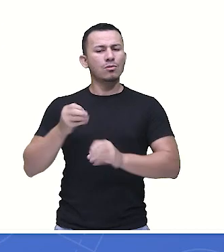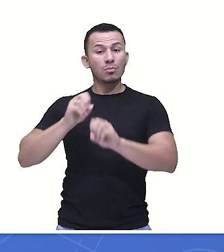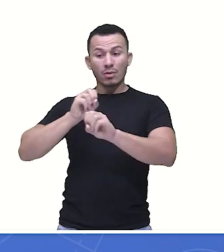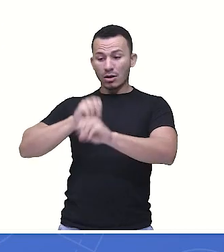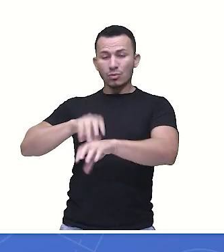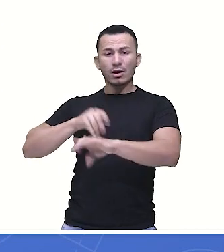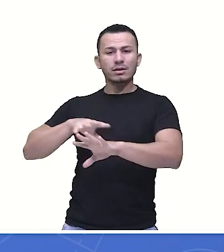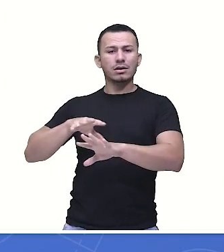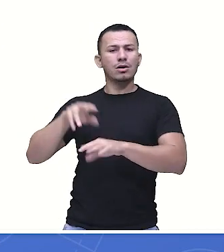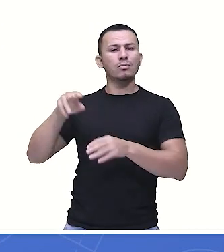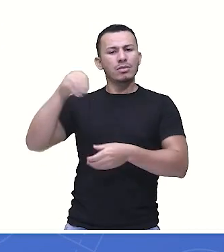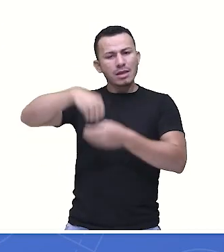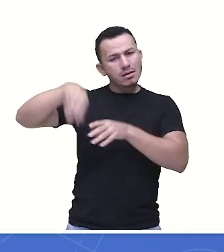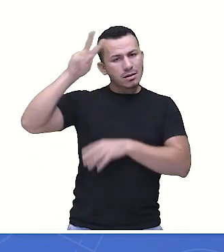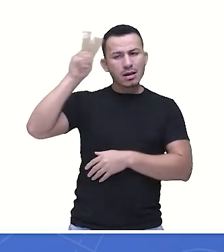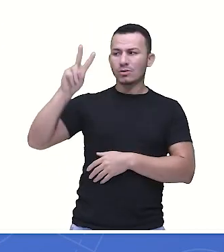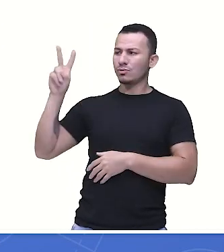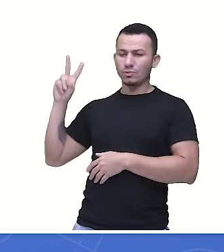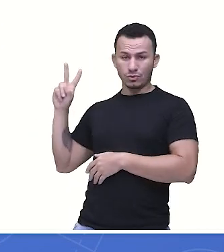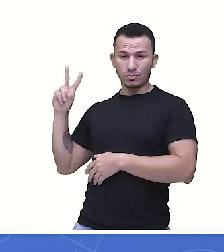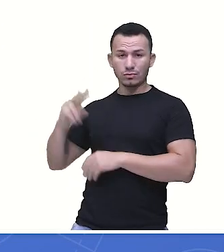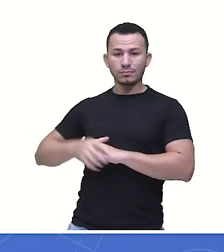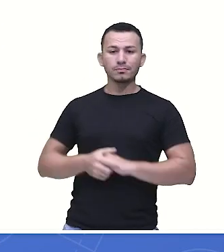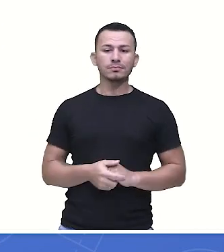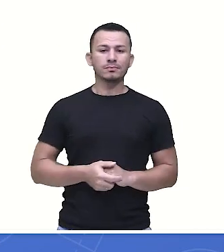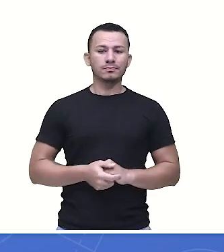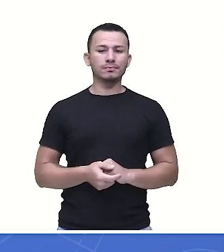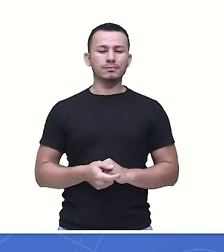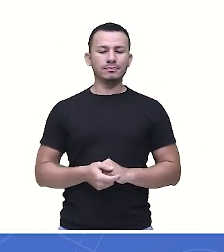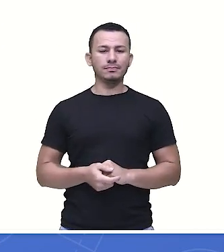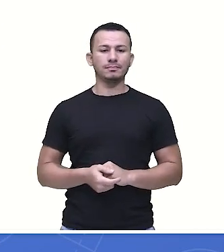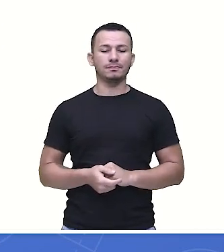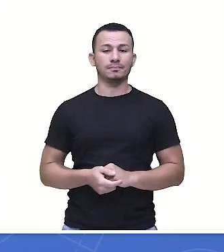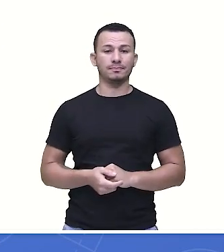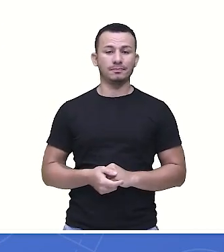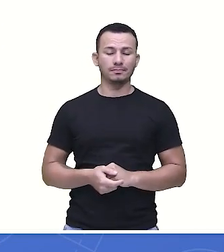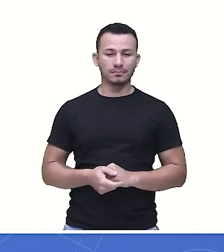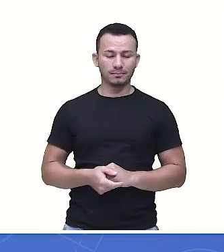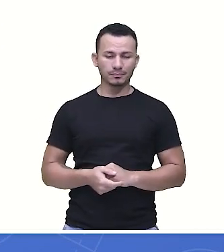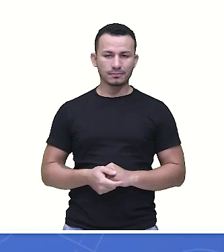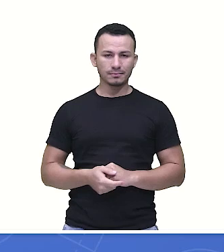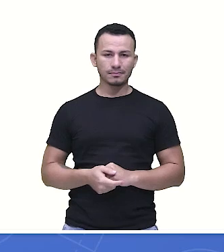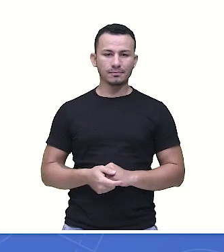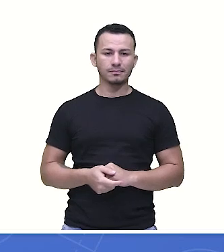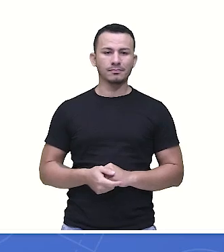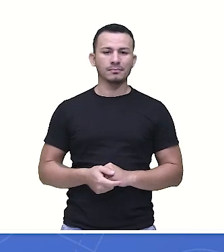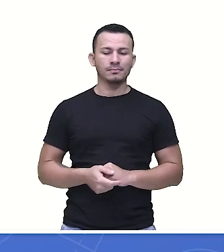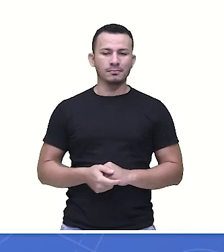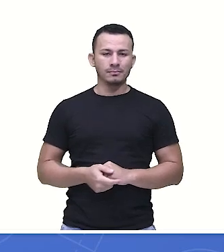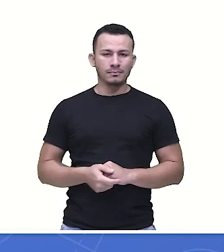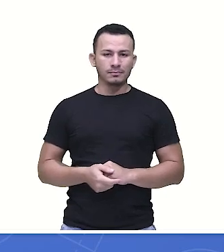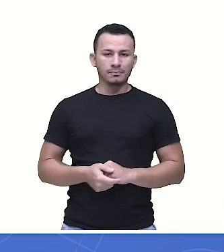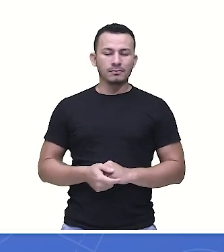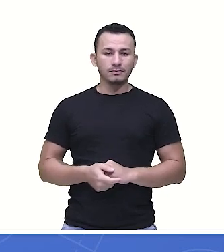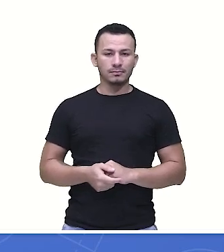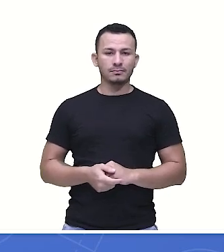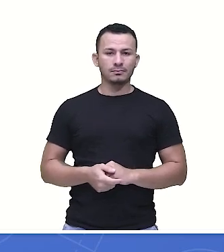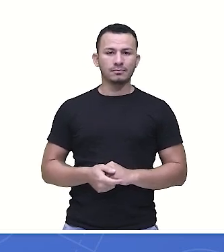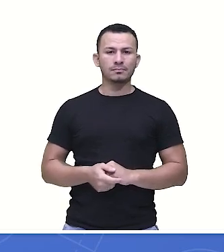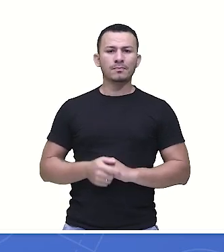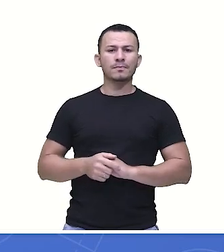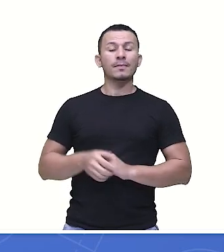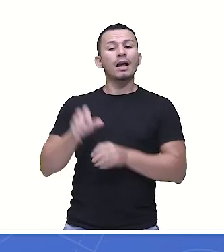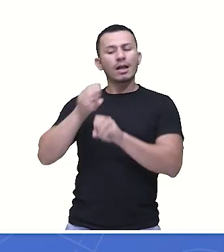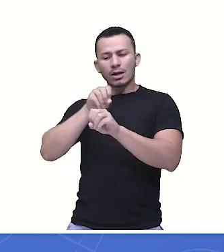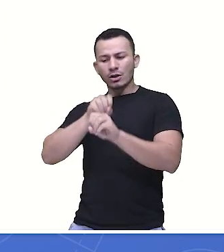na história, certo? Vamos lá. Então vejam aí, a educação sempre existiu,